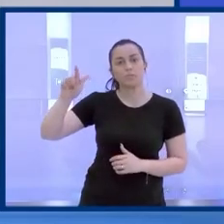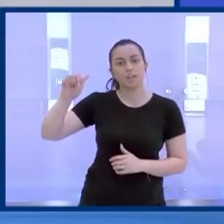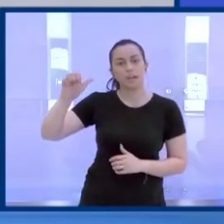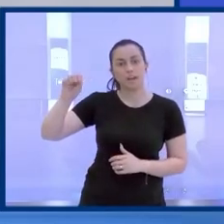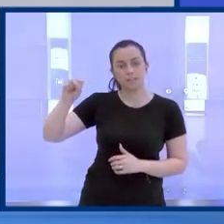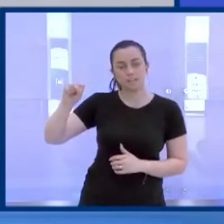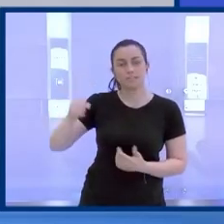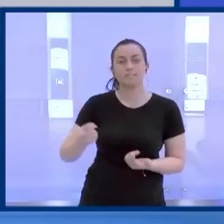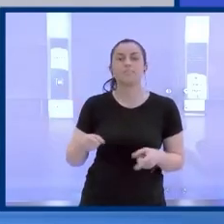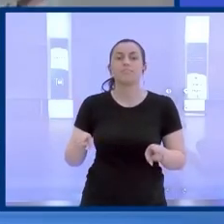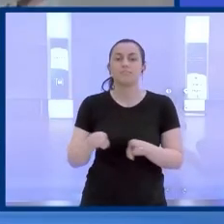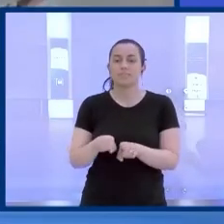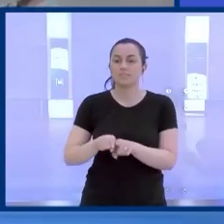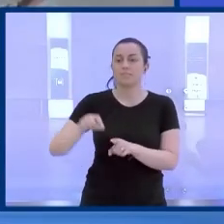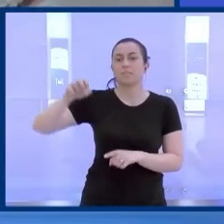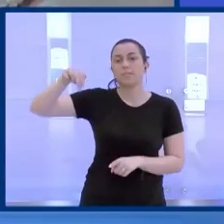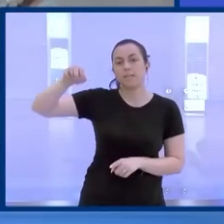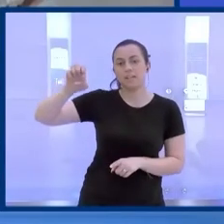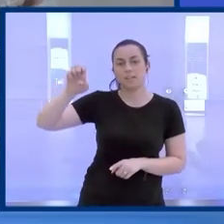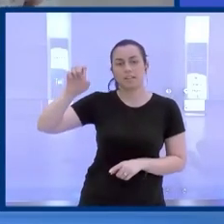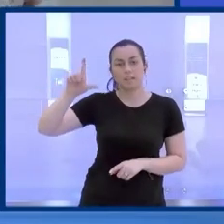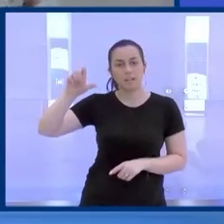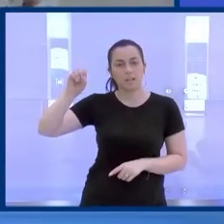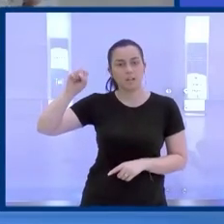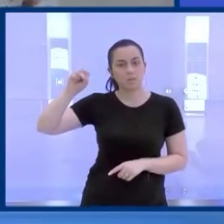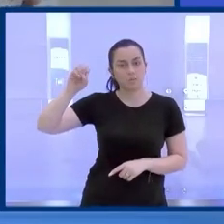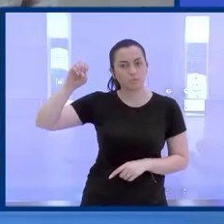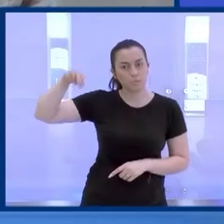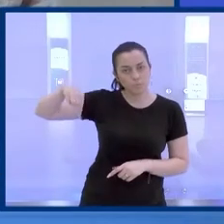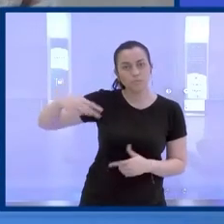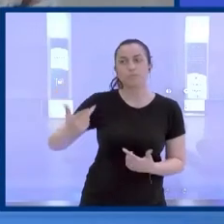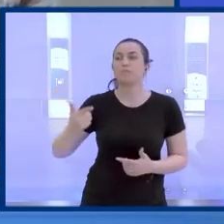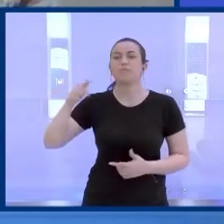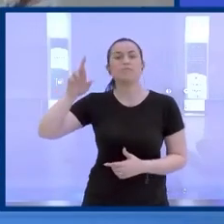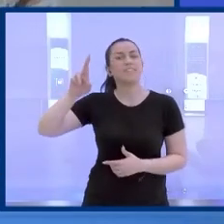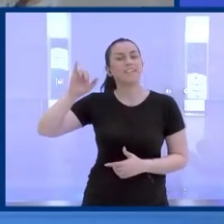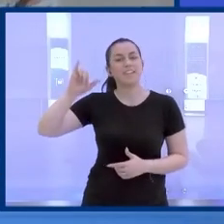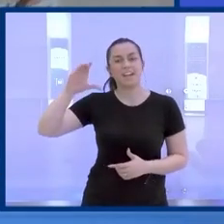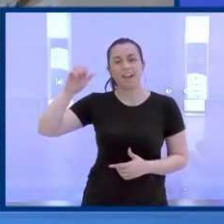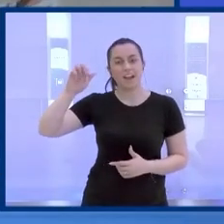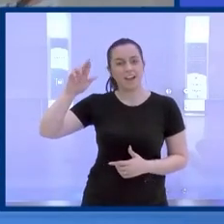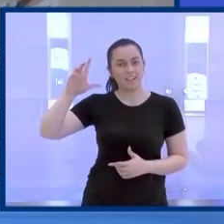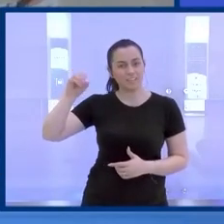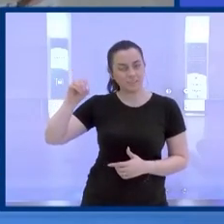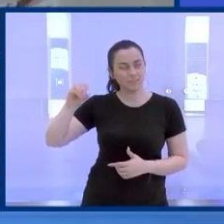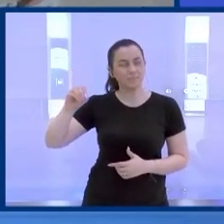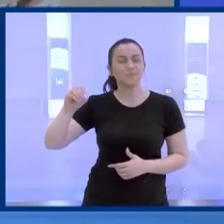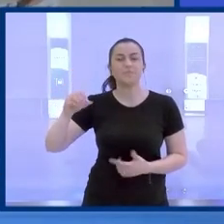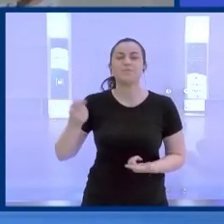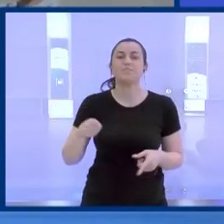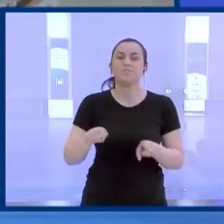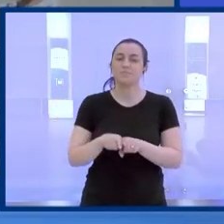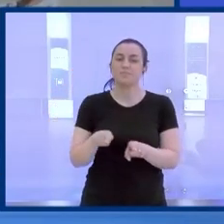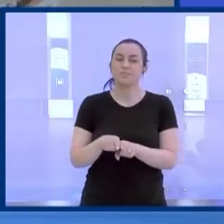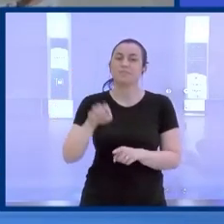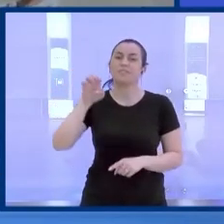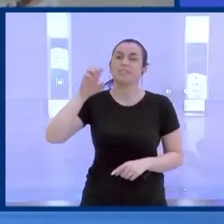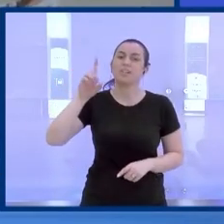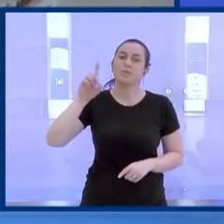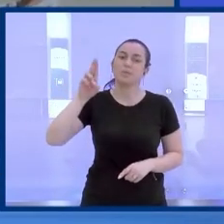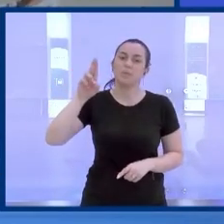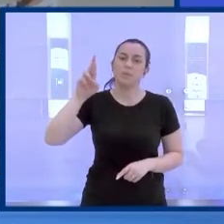Nelson, Ricardo, representando a Compass, nosso procurador-geral, Eduardo Cunha da